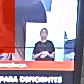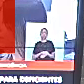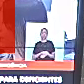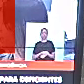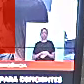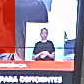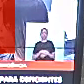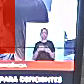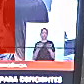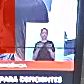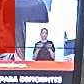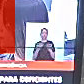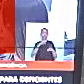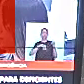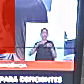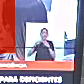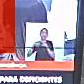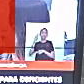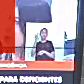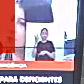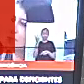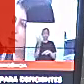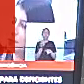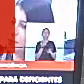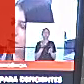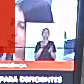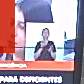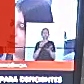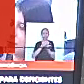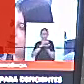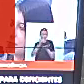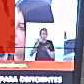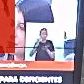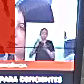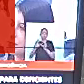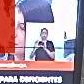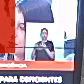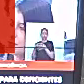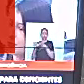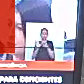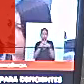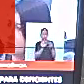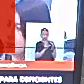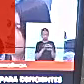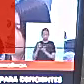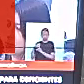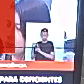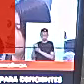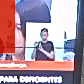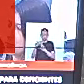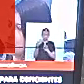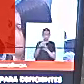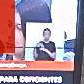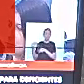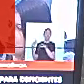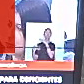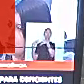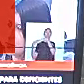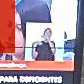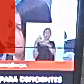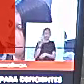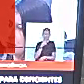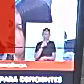Nos diversos períodos históricos que se seguram nas civilizações que marcaram a evolução do homem, constatam-se